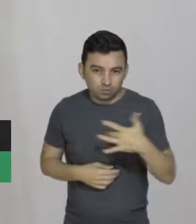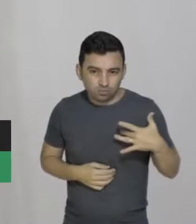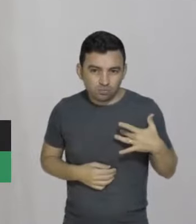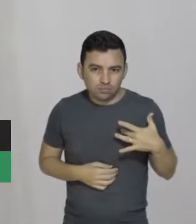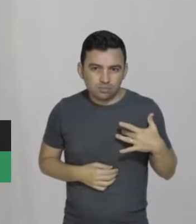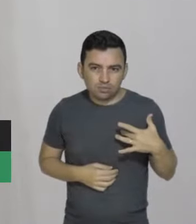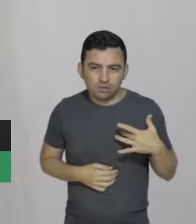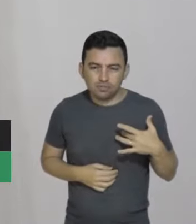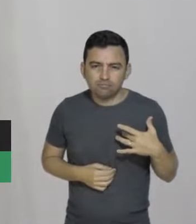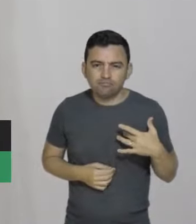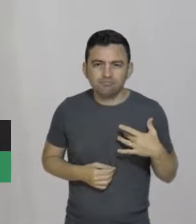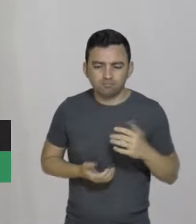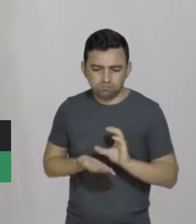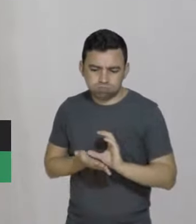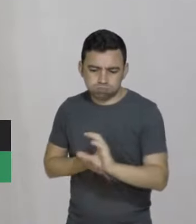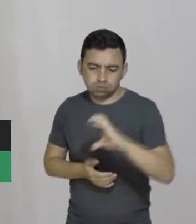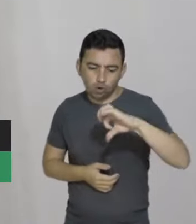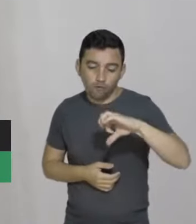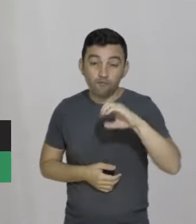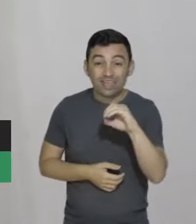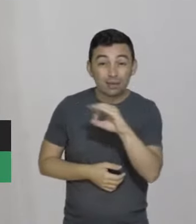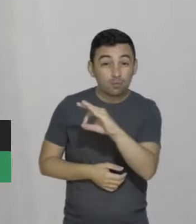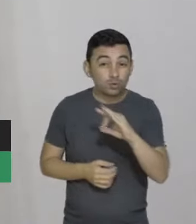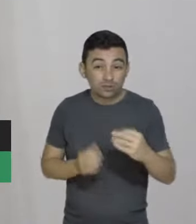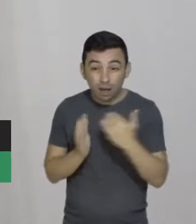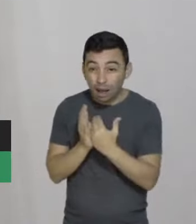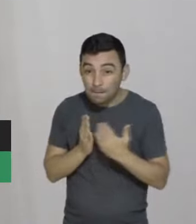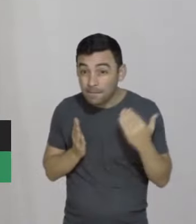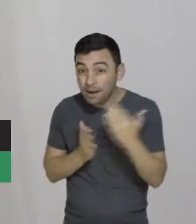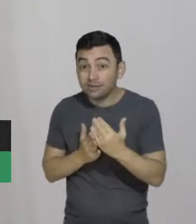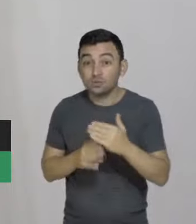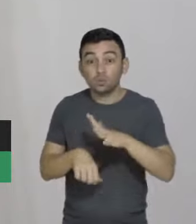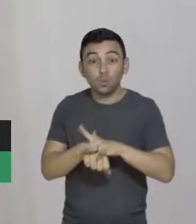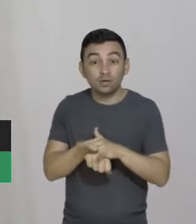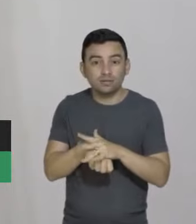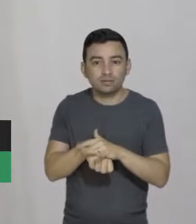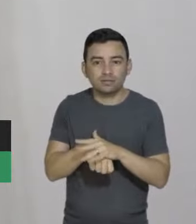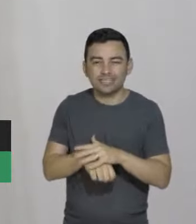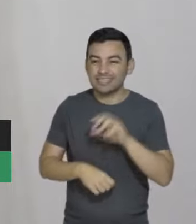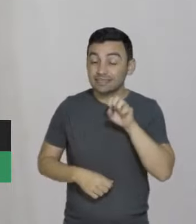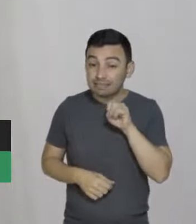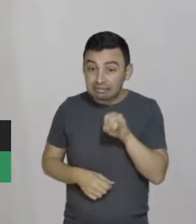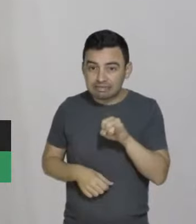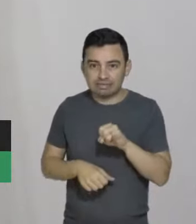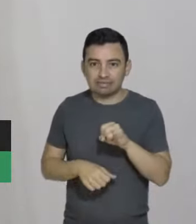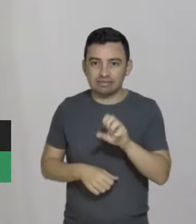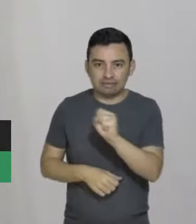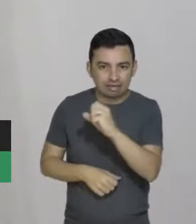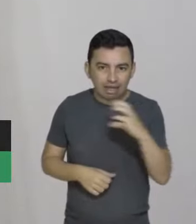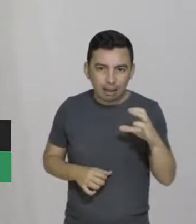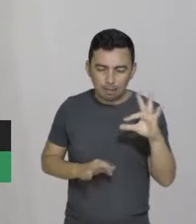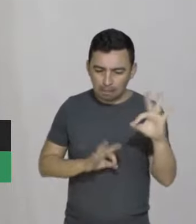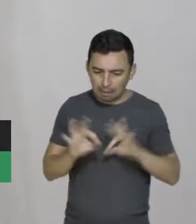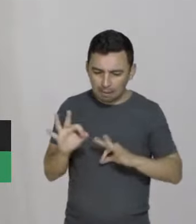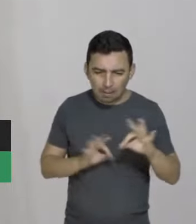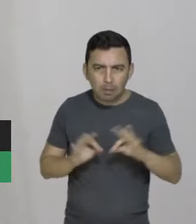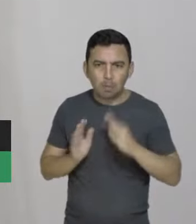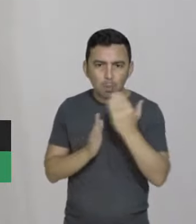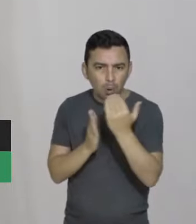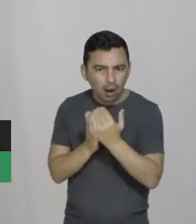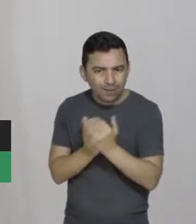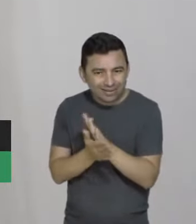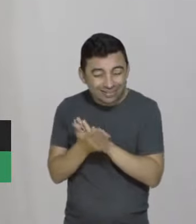de 90% do seu orçamento em doença e não em saúde. Se Santa Catarina não tiver um planejamento, um programa, pode ser